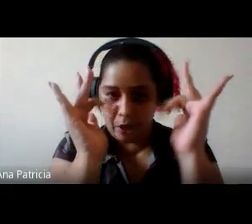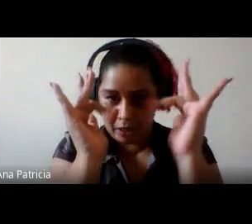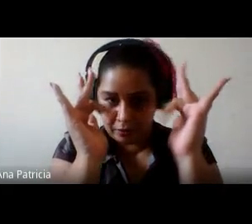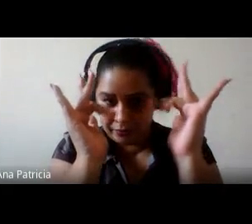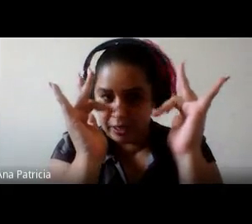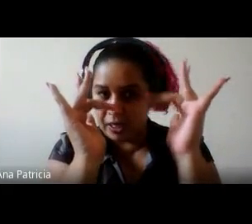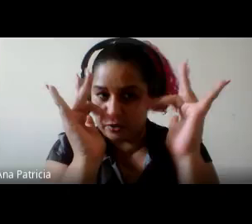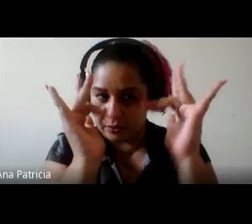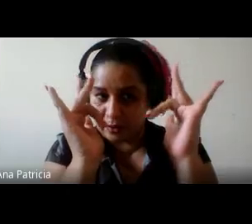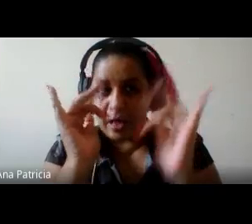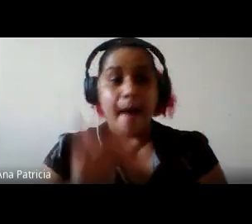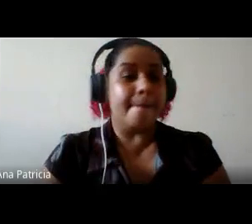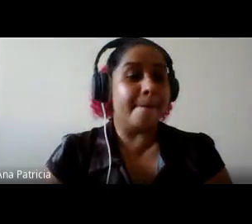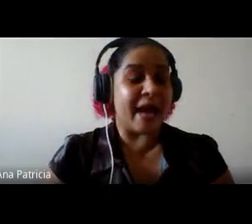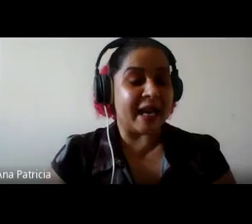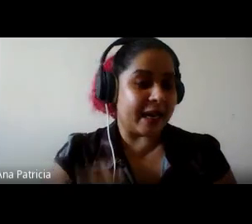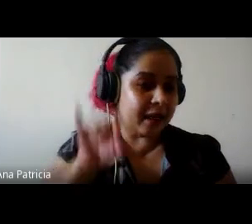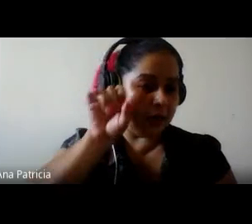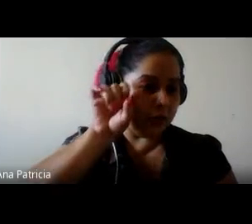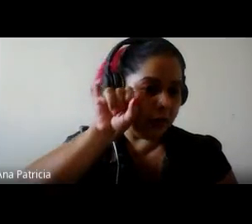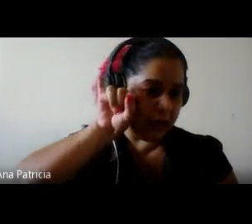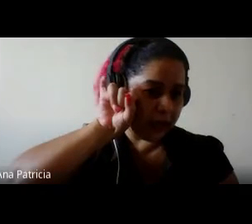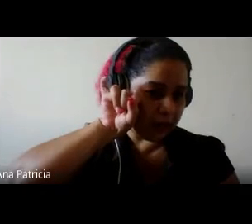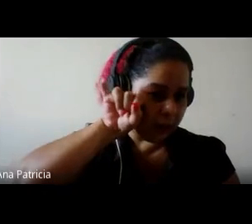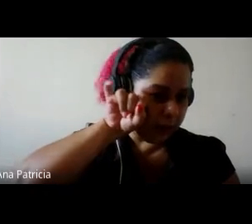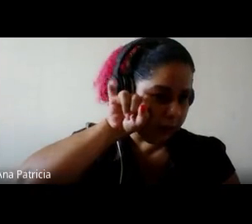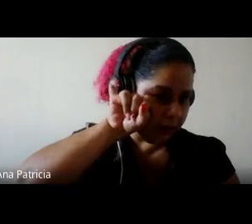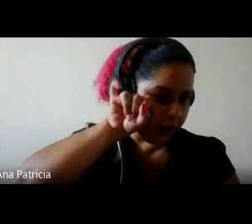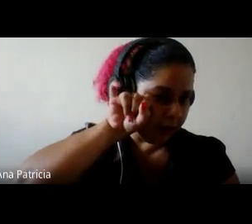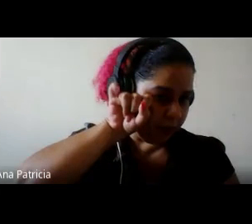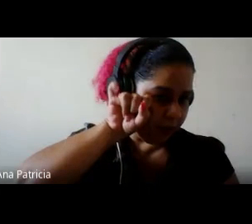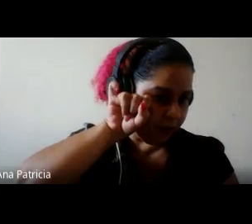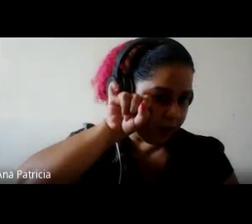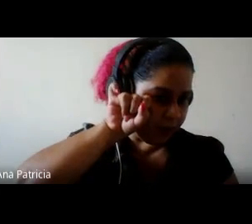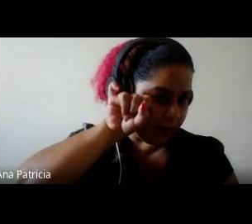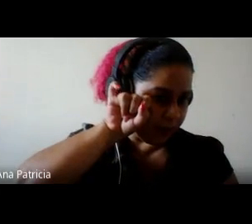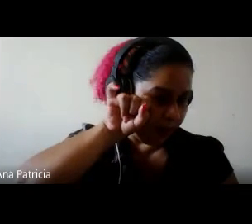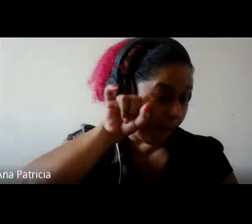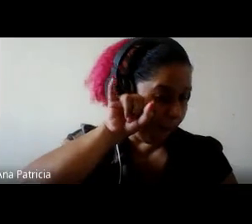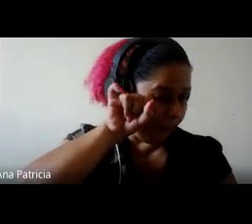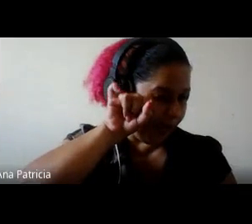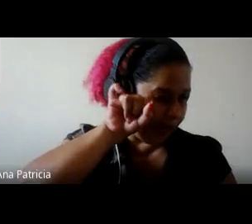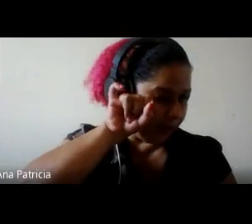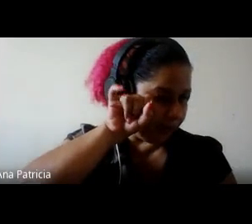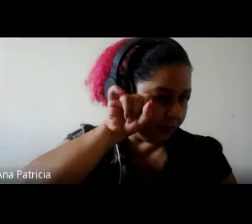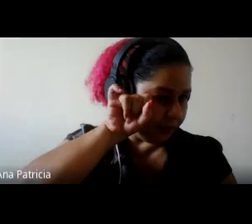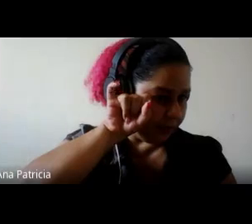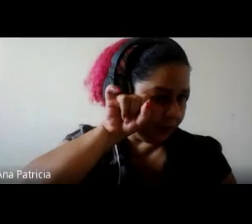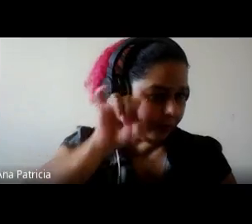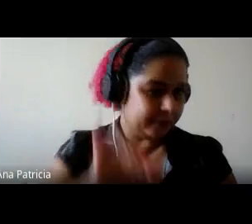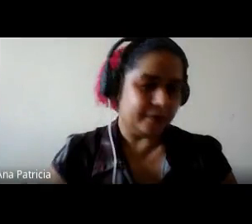Tá? Namorando, ficando. Paquerando é aqui, ó, o dedo mindinho aqui, ó. Como se estivesse piscando, ó.